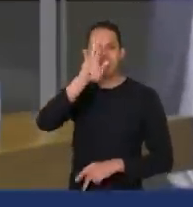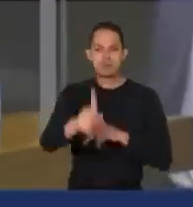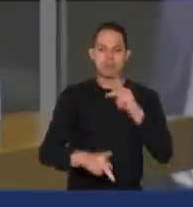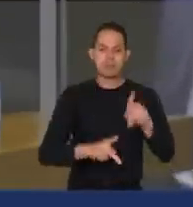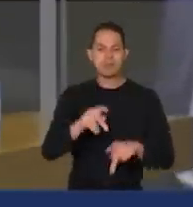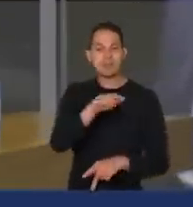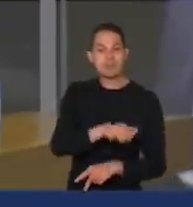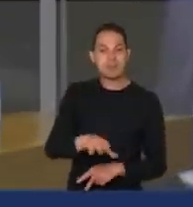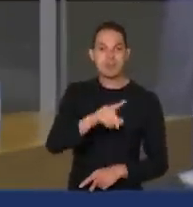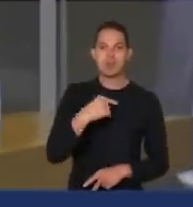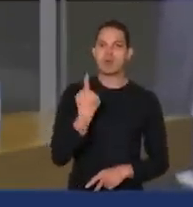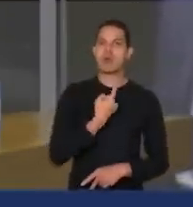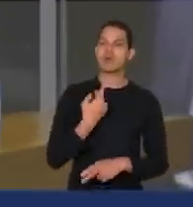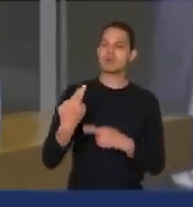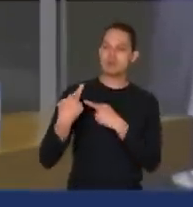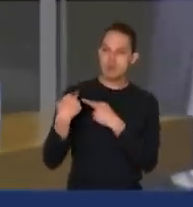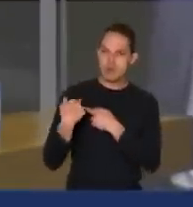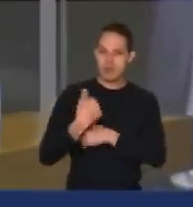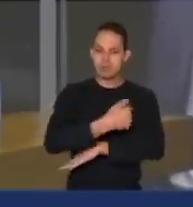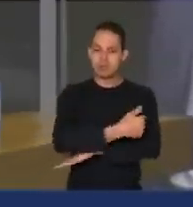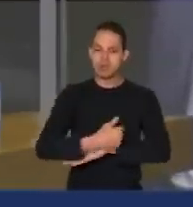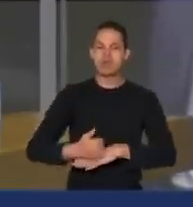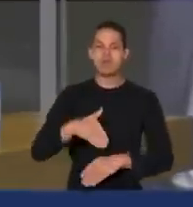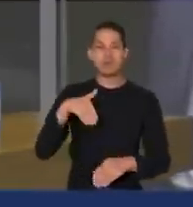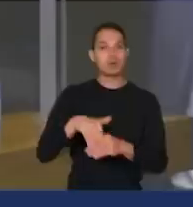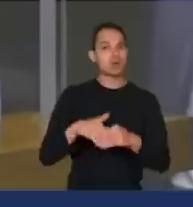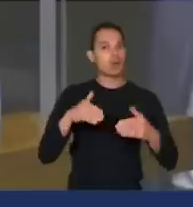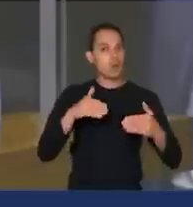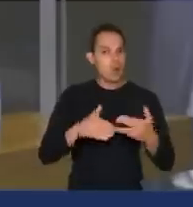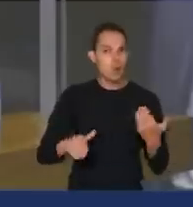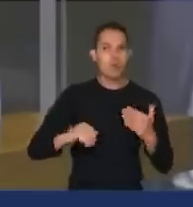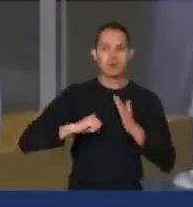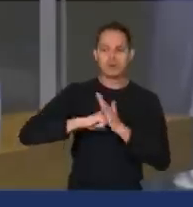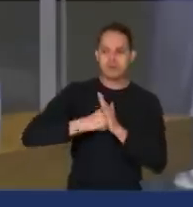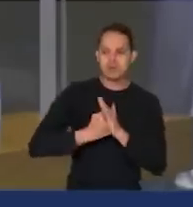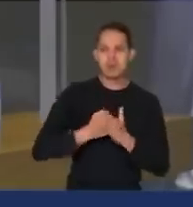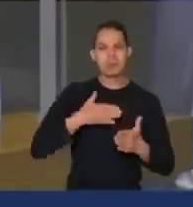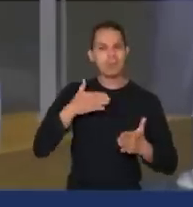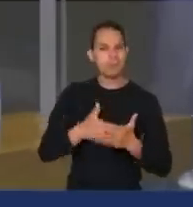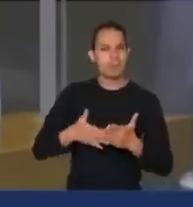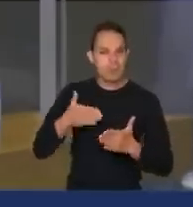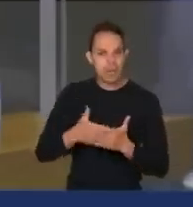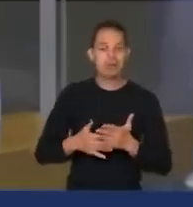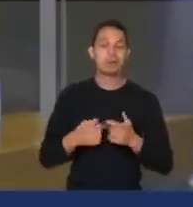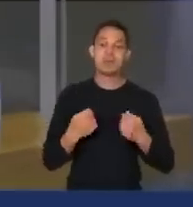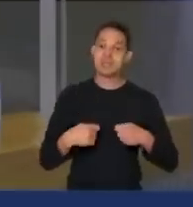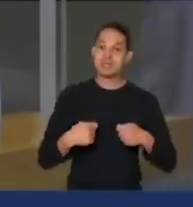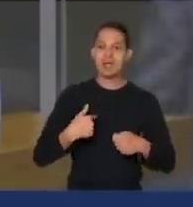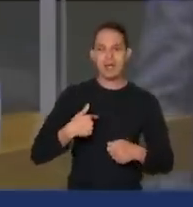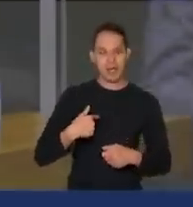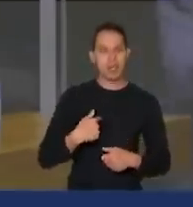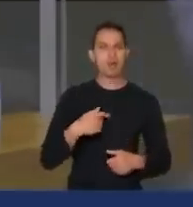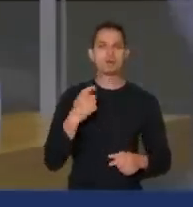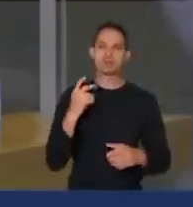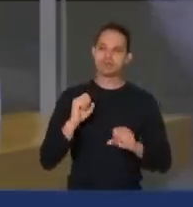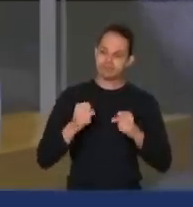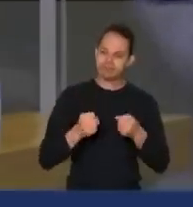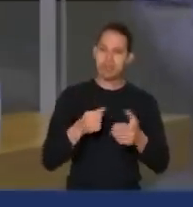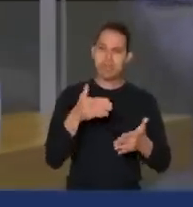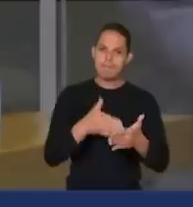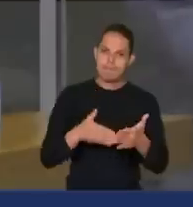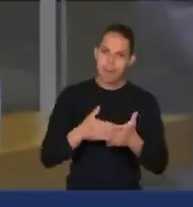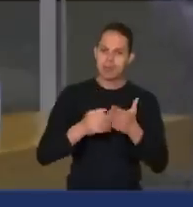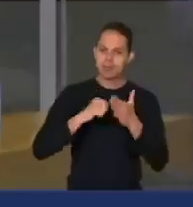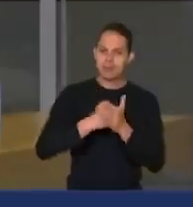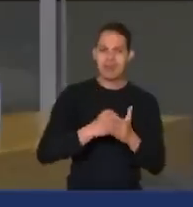temos o dever moral de votar contra, de obstruir e de barrar, e de que sem dúvida nenhuma estarei barrando e obstruindo até o